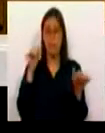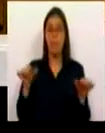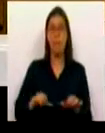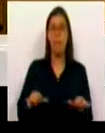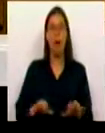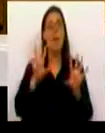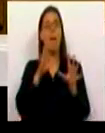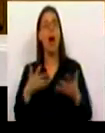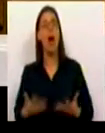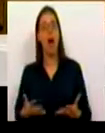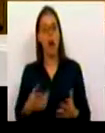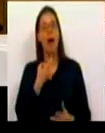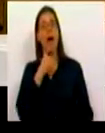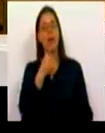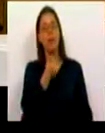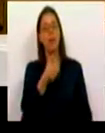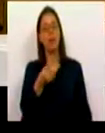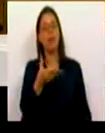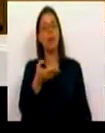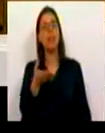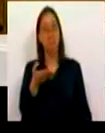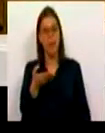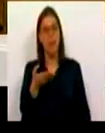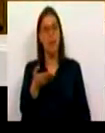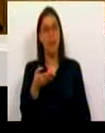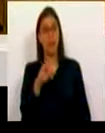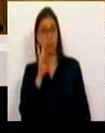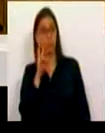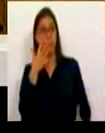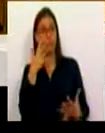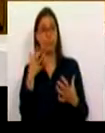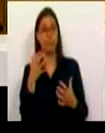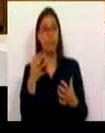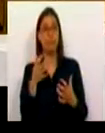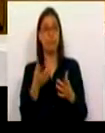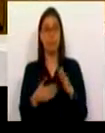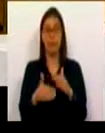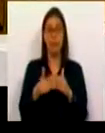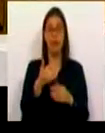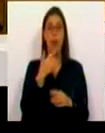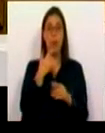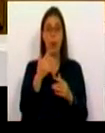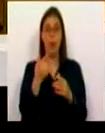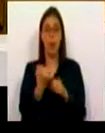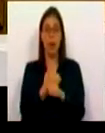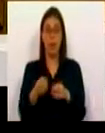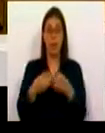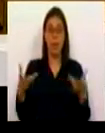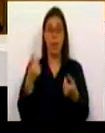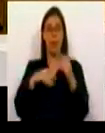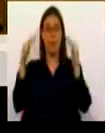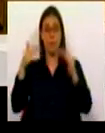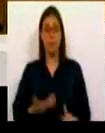mal. Mas agora, em abril de 2017, quando se vê que está a ser criado muito emprego e a